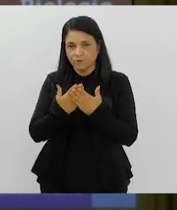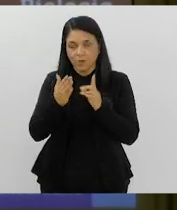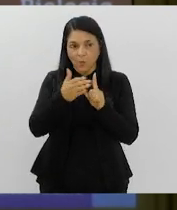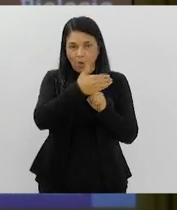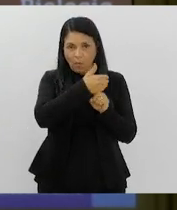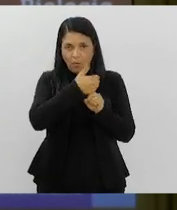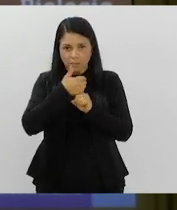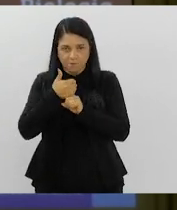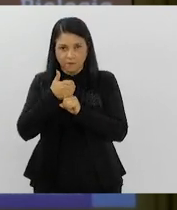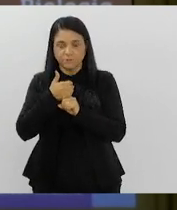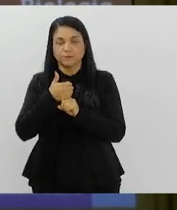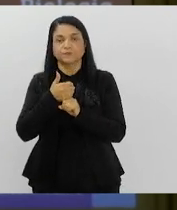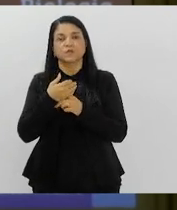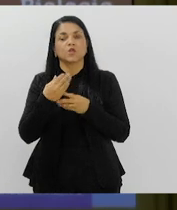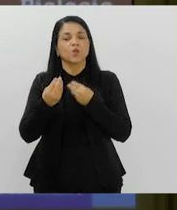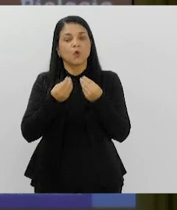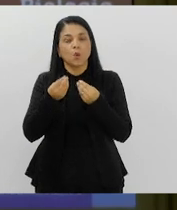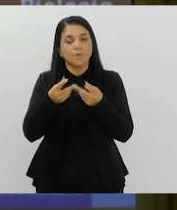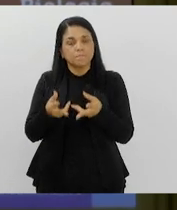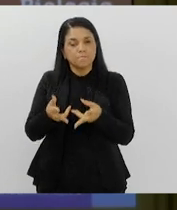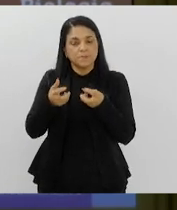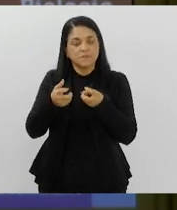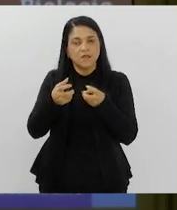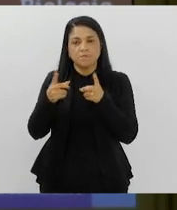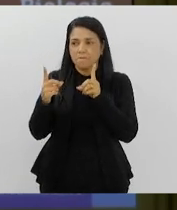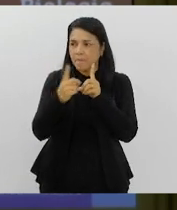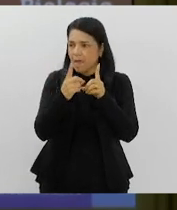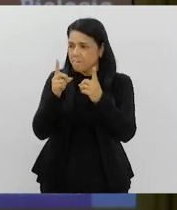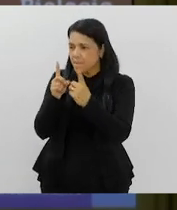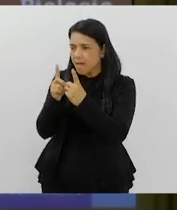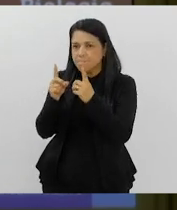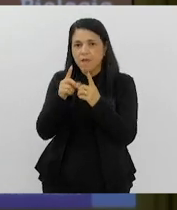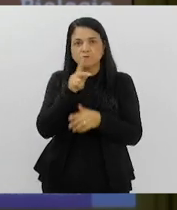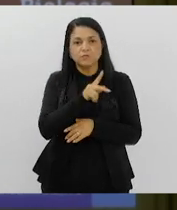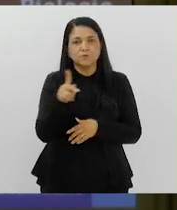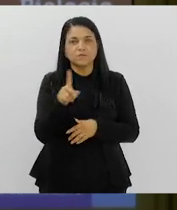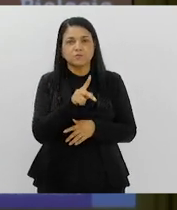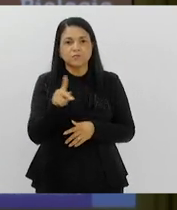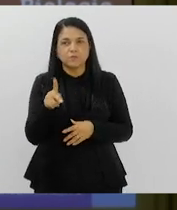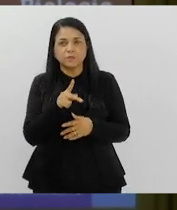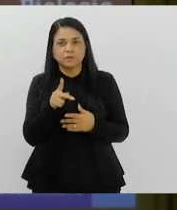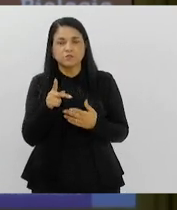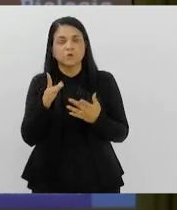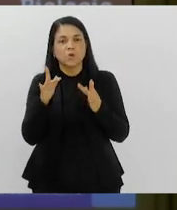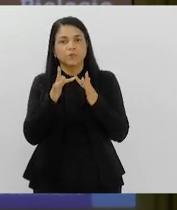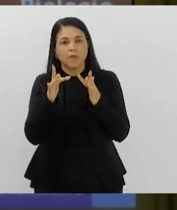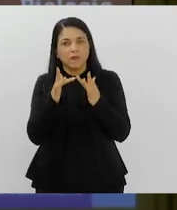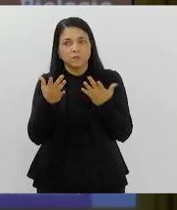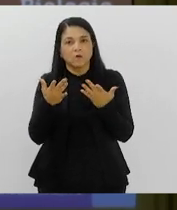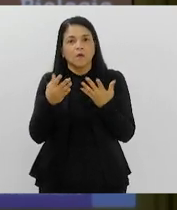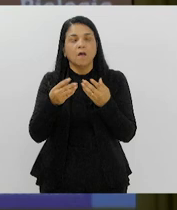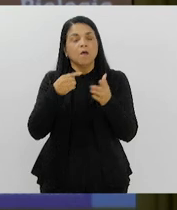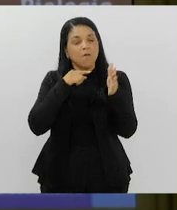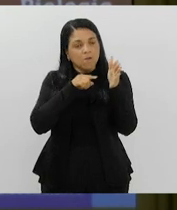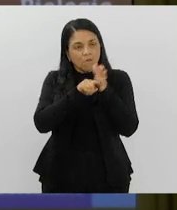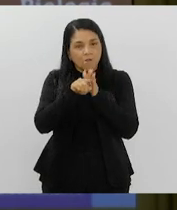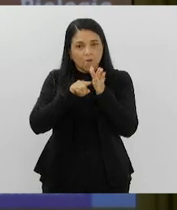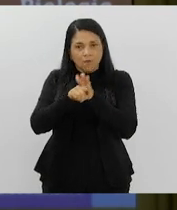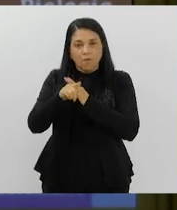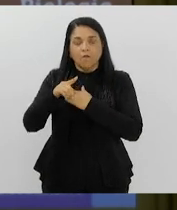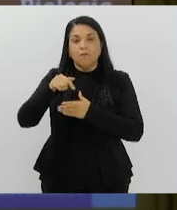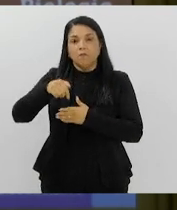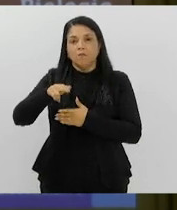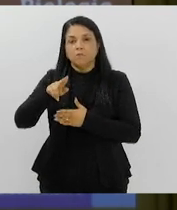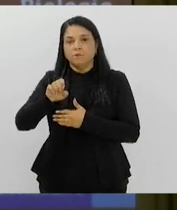acolhimento dessa escola, e como ele identifica seus pares também, os seus professores. Mas também fizemos esse questionário para todos os gestores